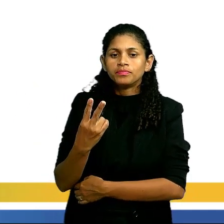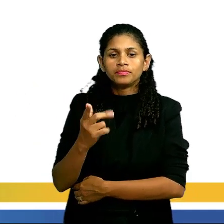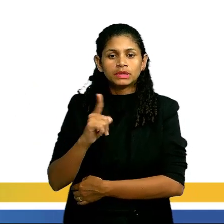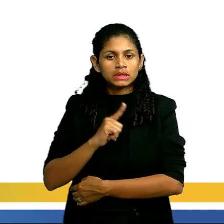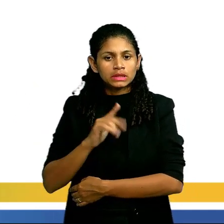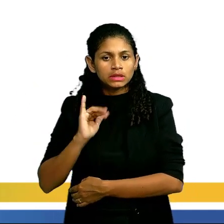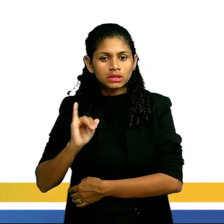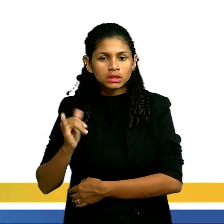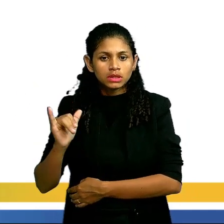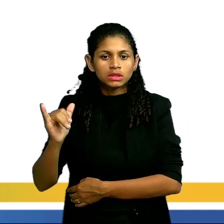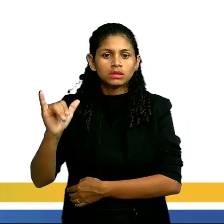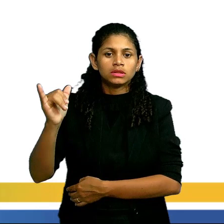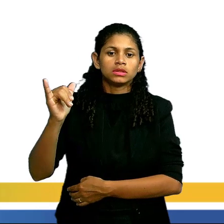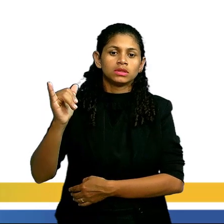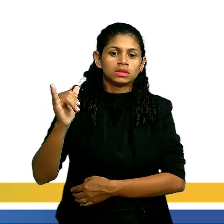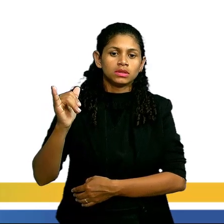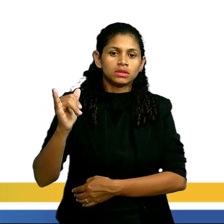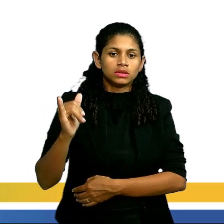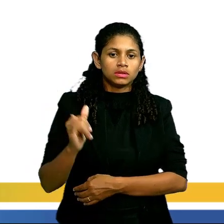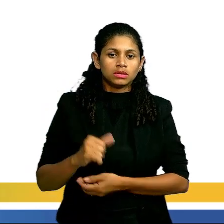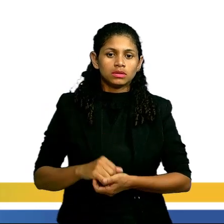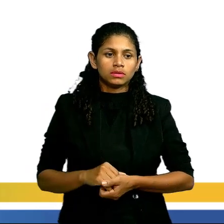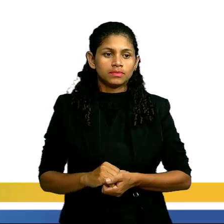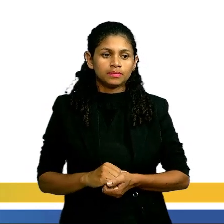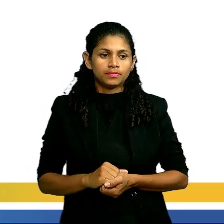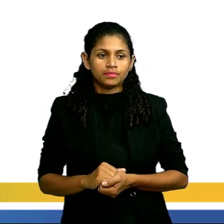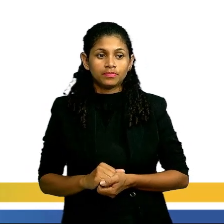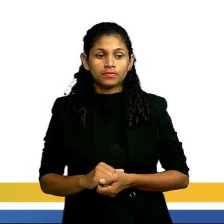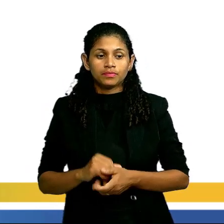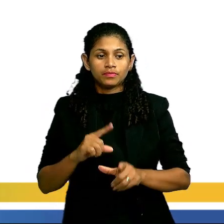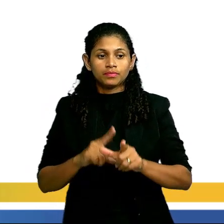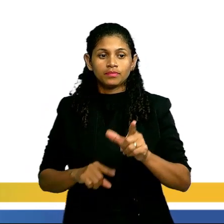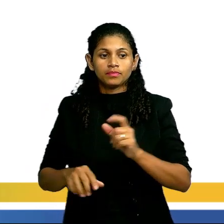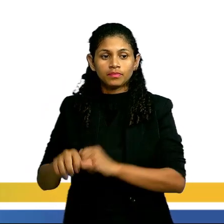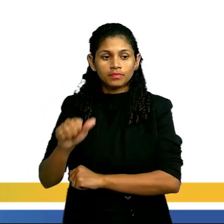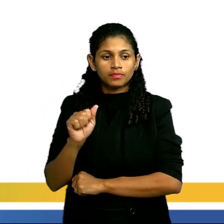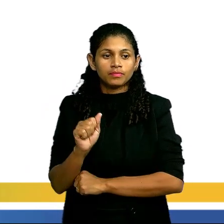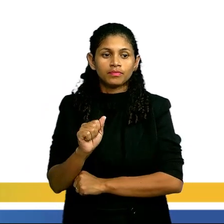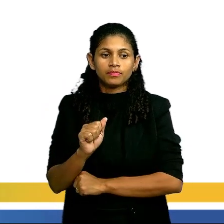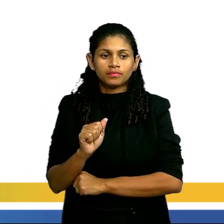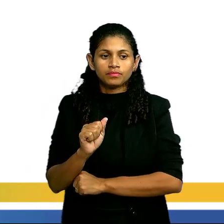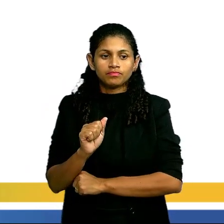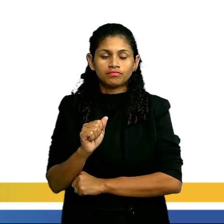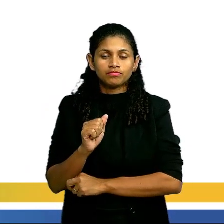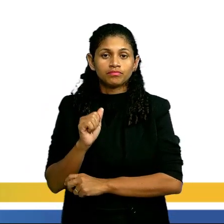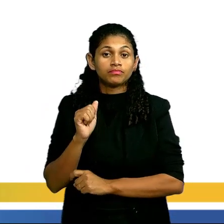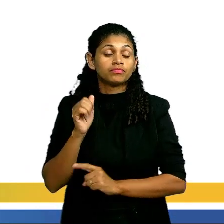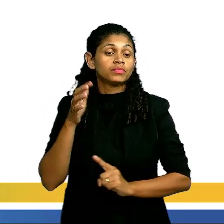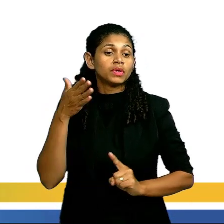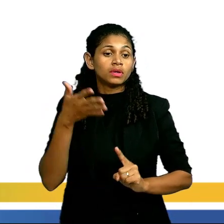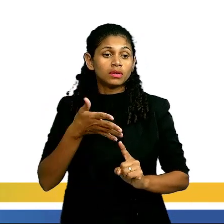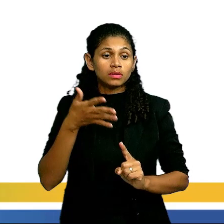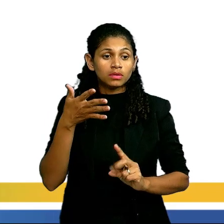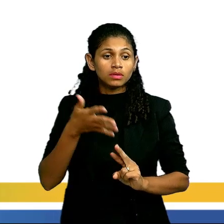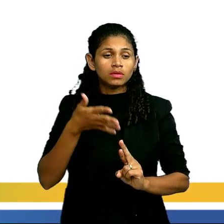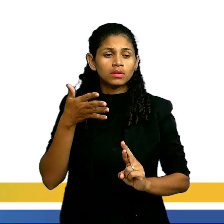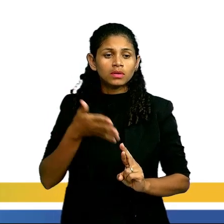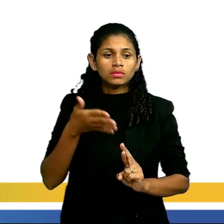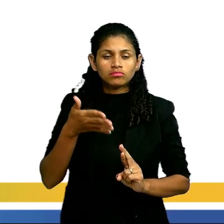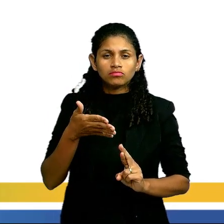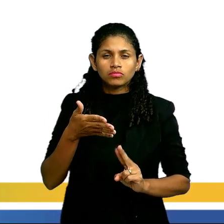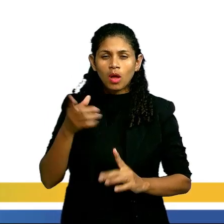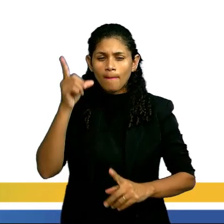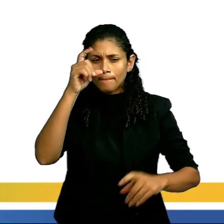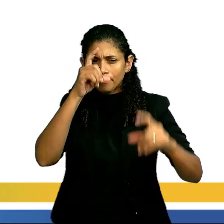energia elétrica ali envolvida. Então, nós temos nas alternativas. Refere-se à letra A. Refere-se à preocupação